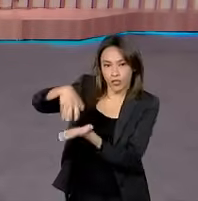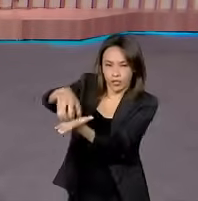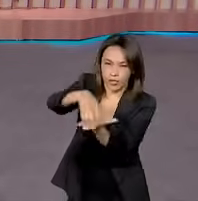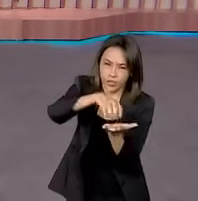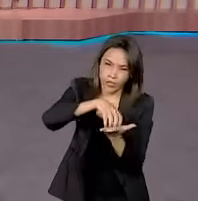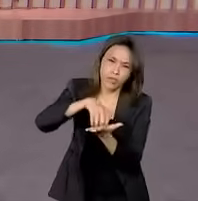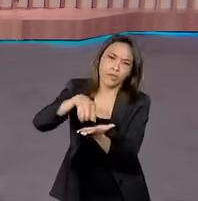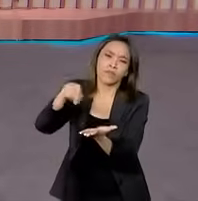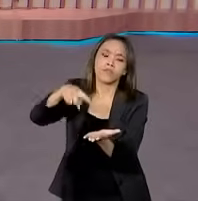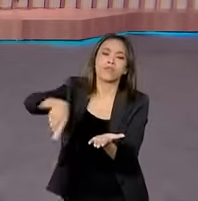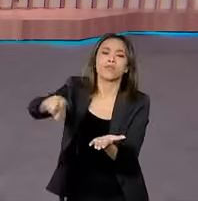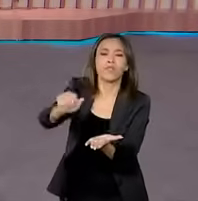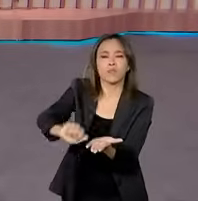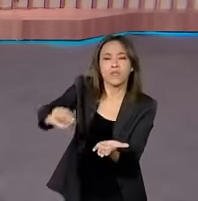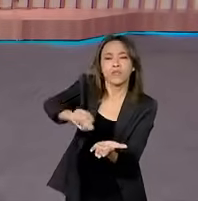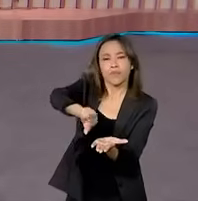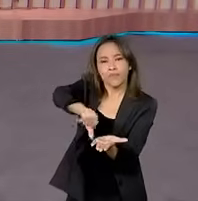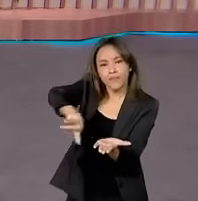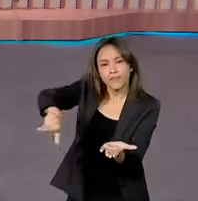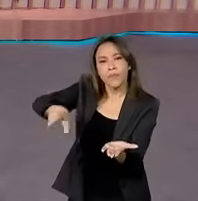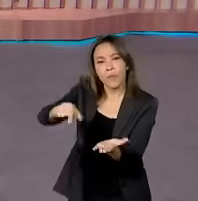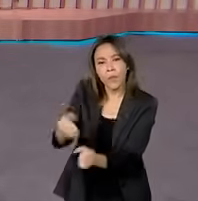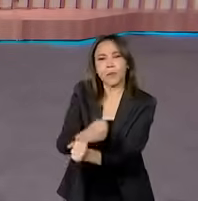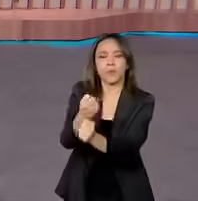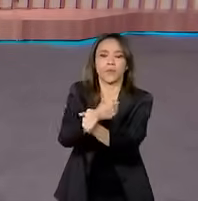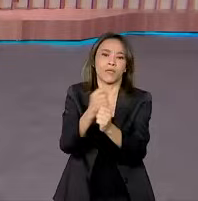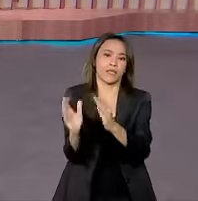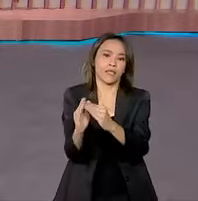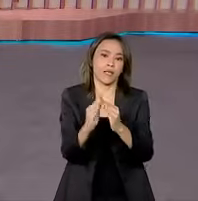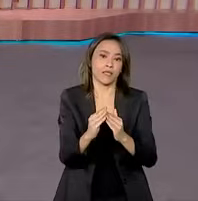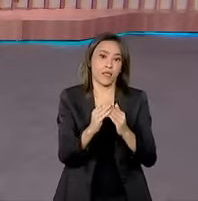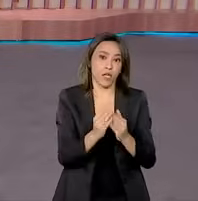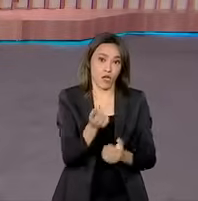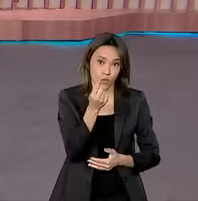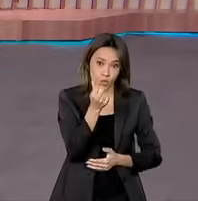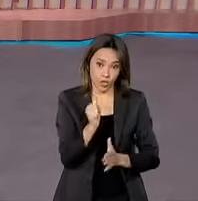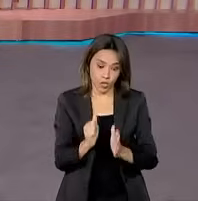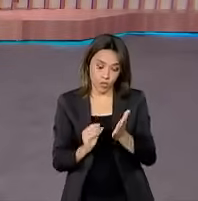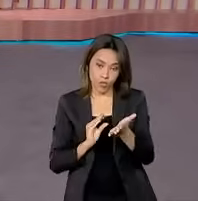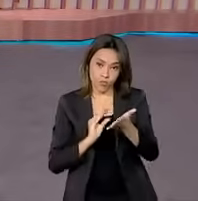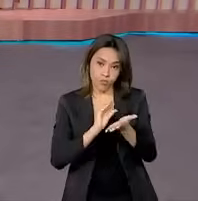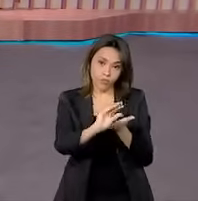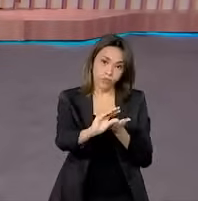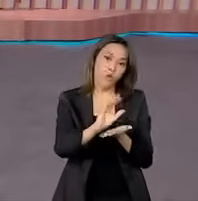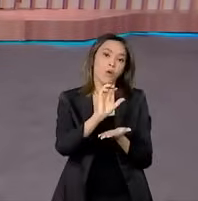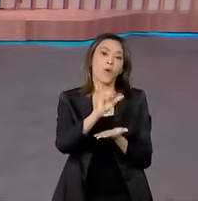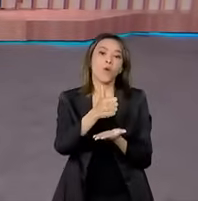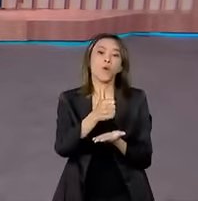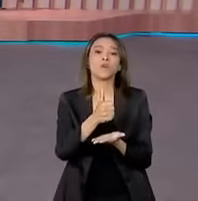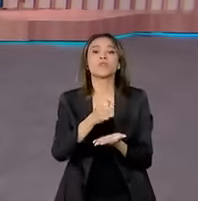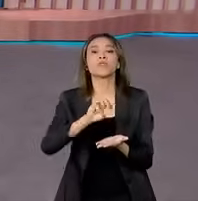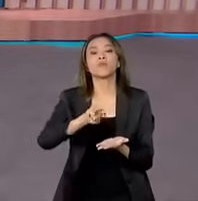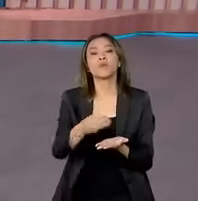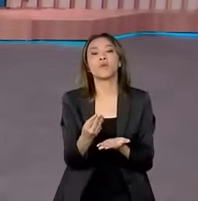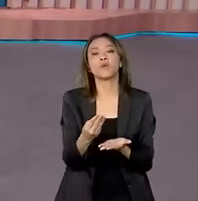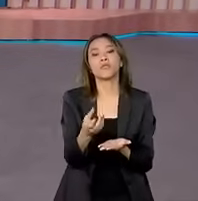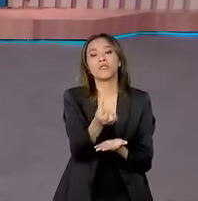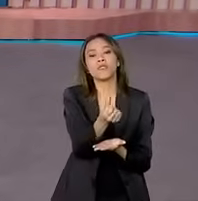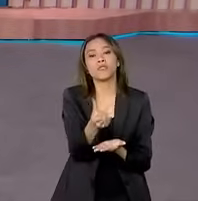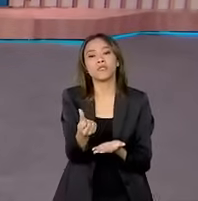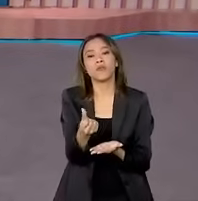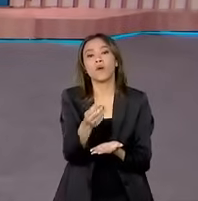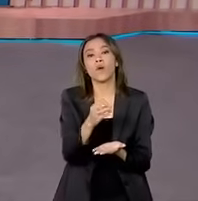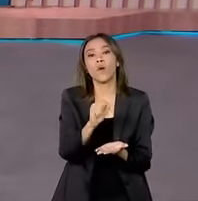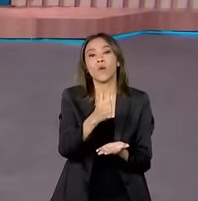sem fins lucrativos, para construir as moradias. O investimento previsto é de 11 bilhões e 600 milhões de reais e